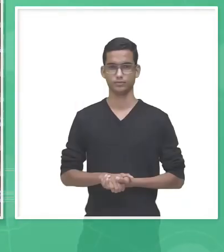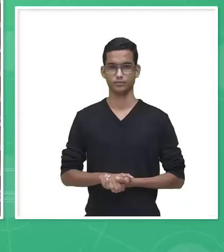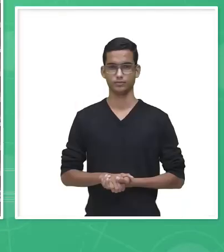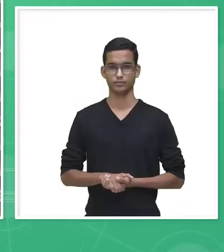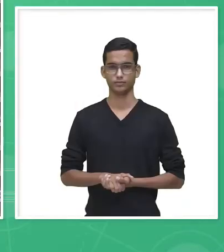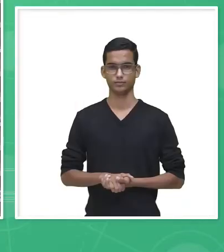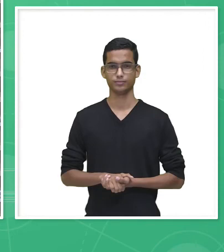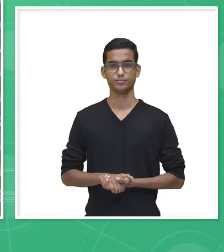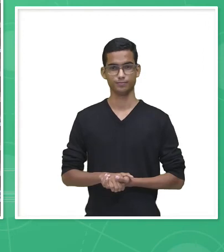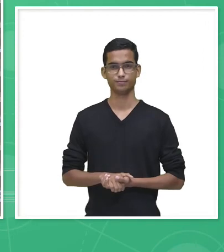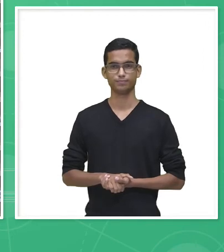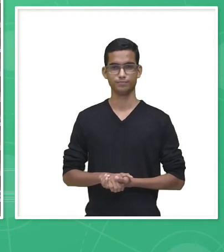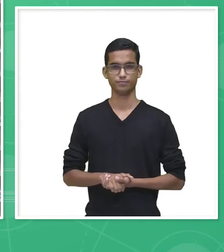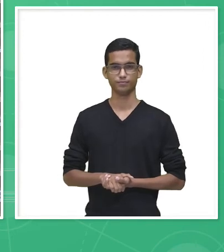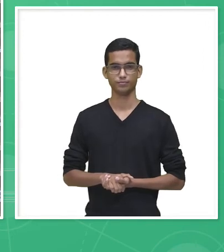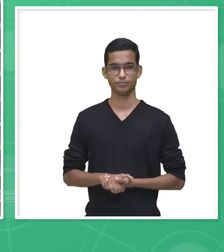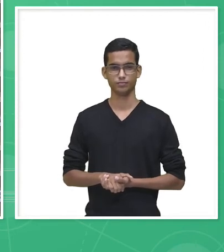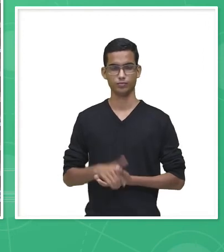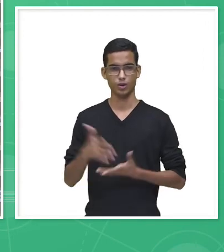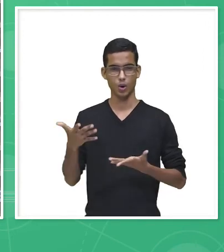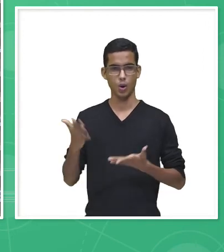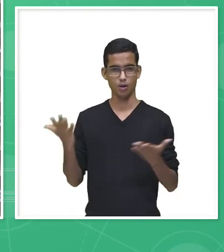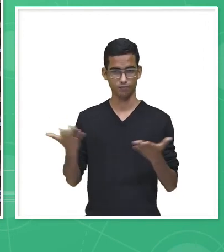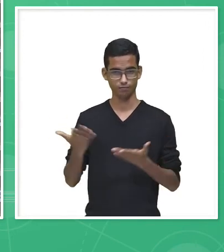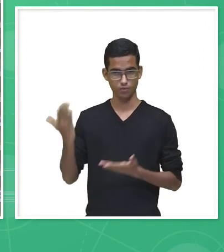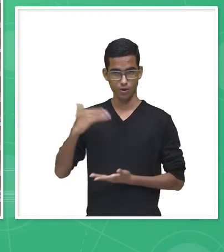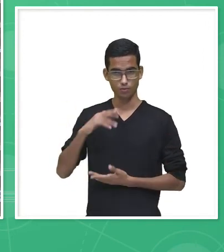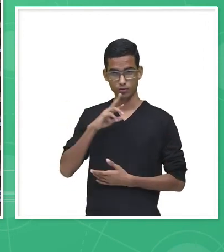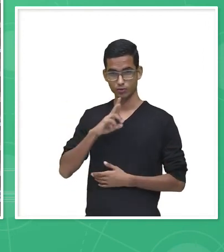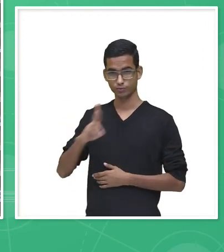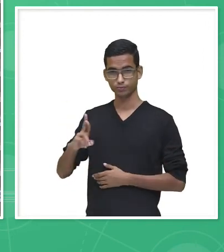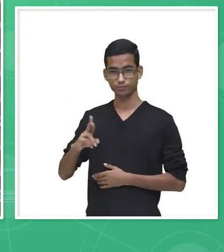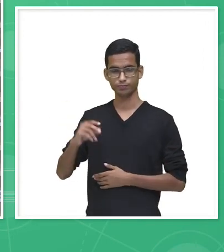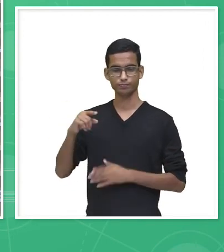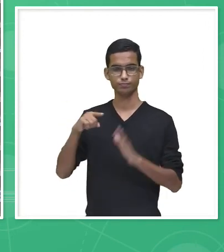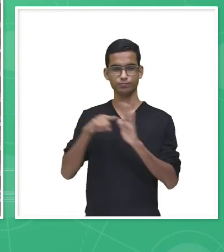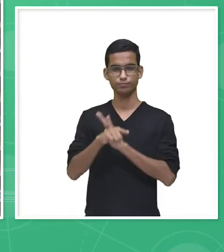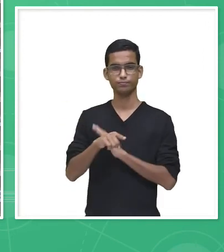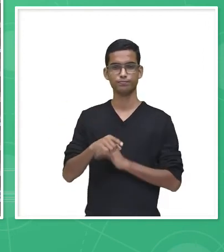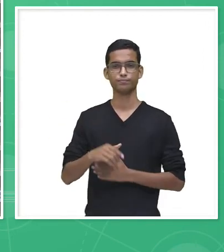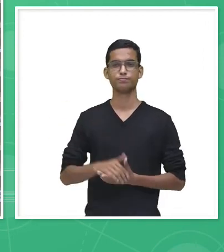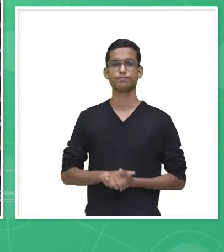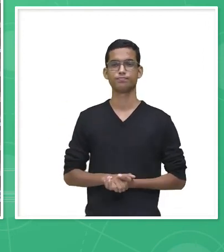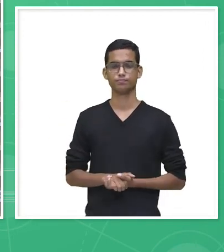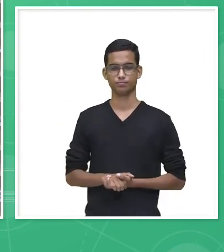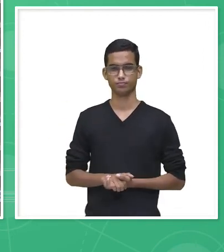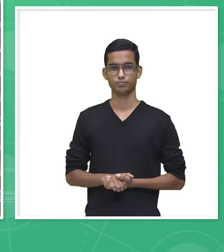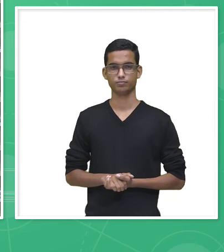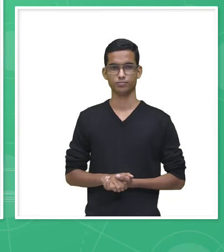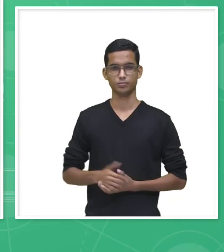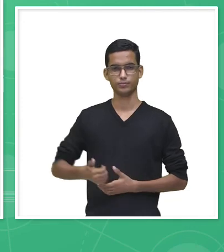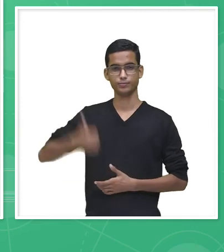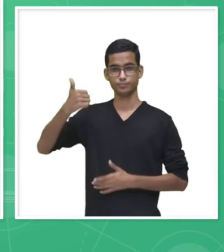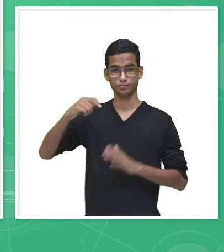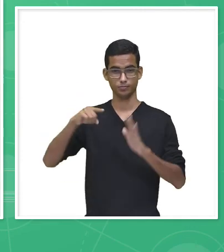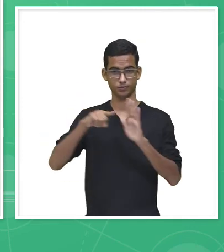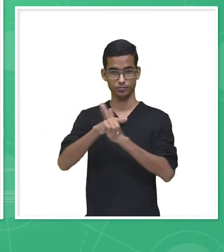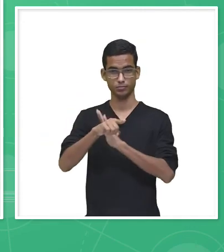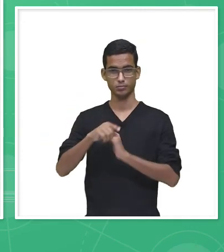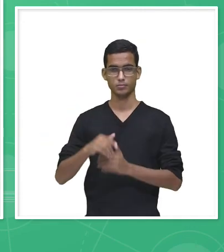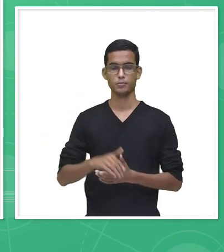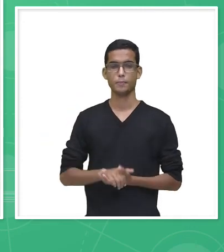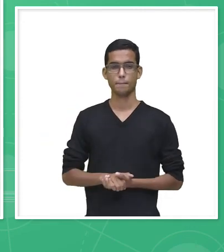muito bem e vamos para a nossa correção das nossas duas questões Então vamos lá a nossa primeira questão